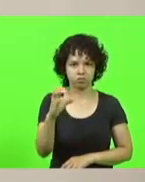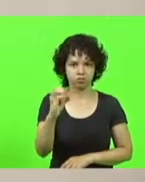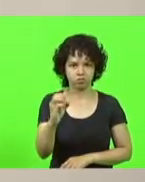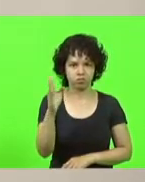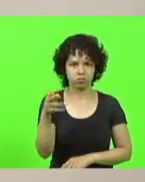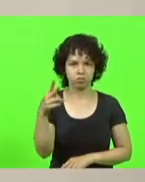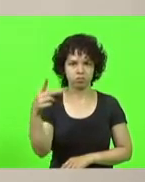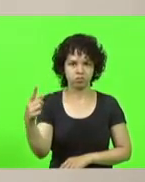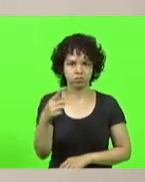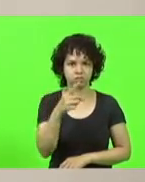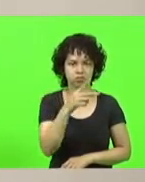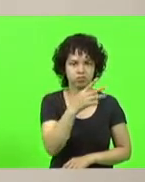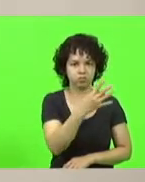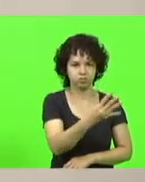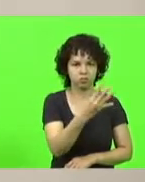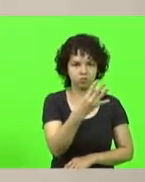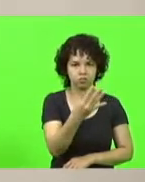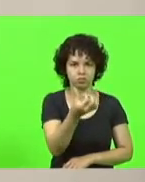467.0/2021, Projeto de Lei